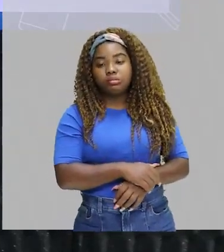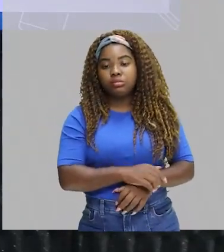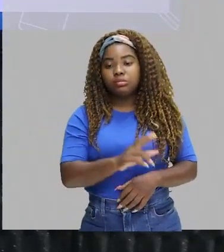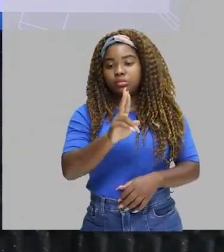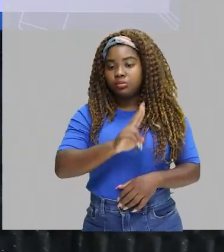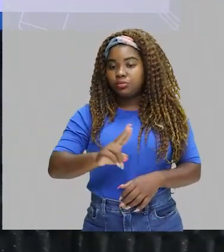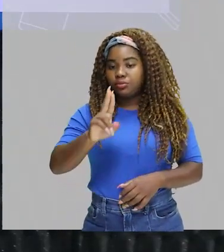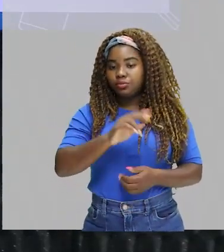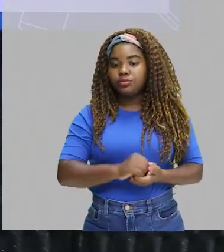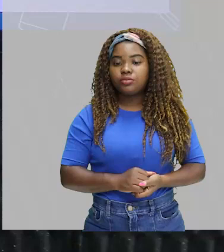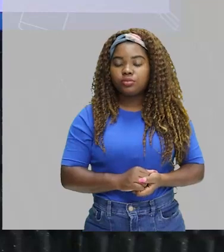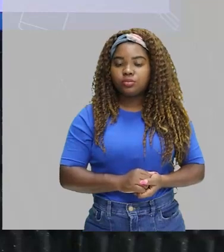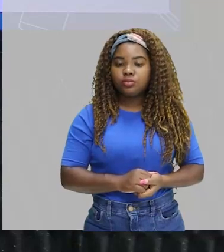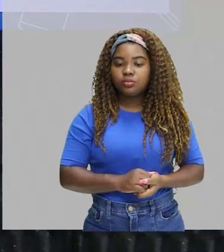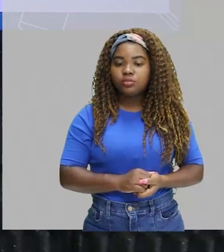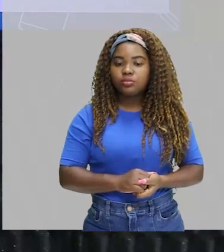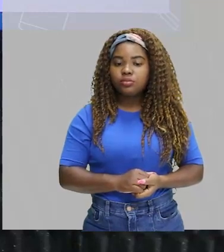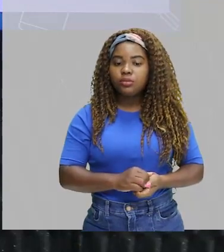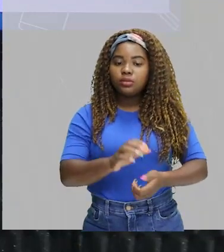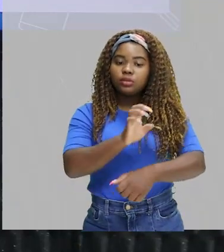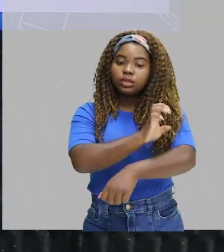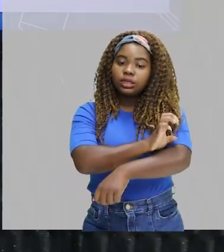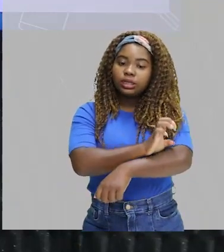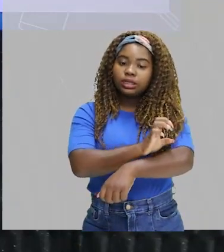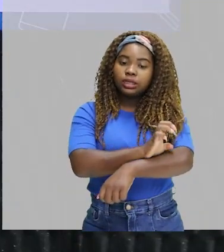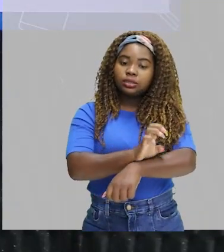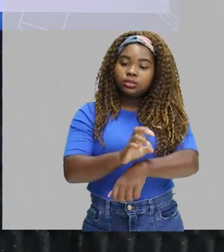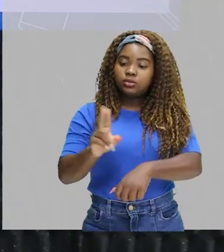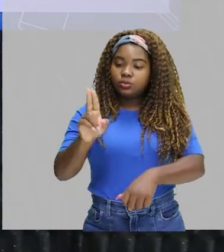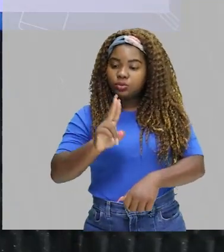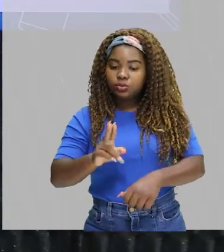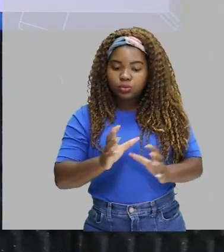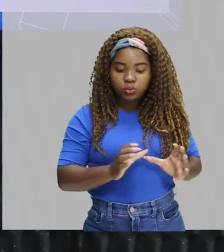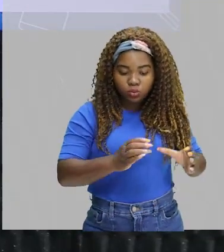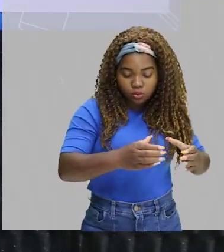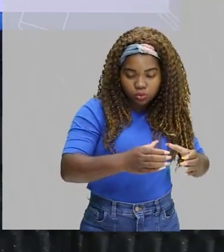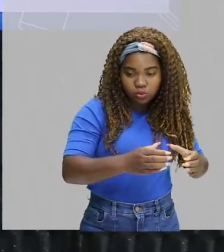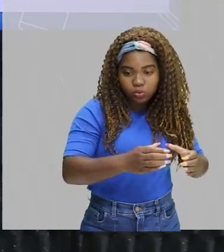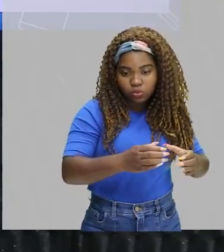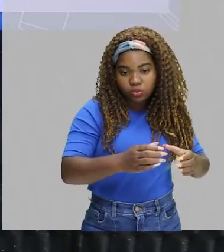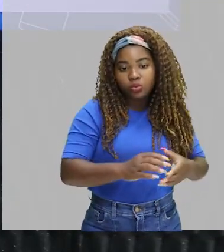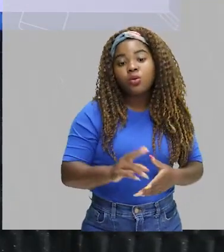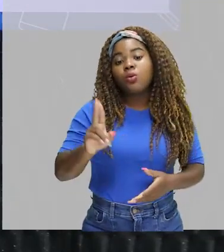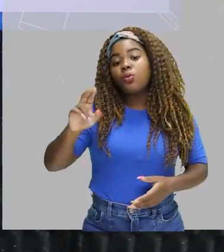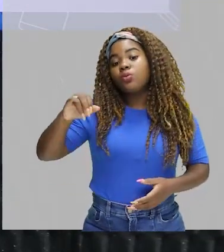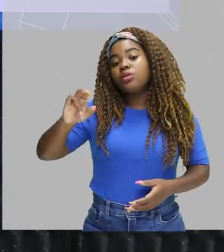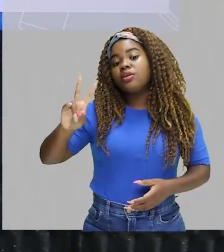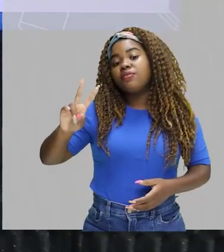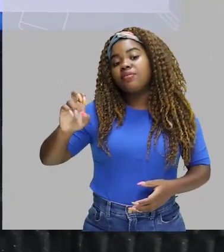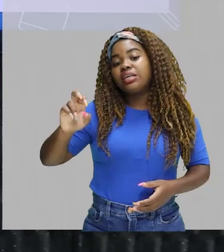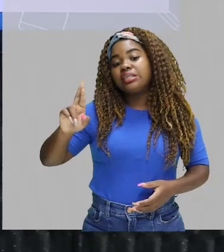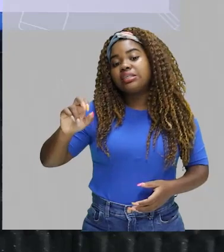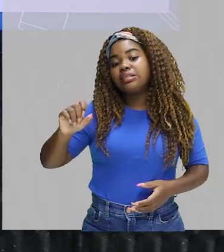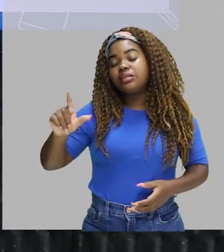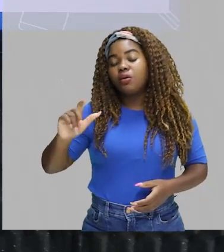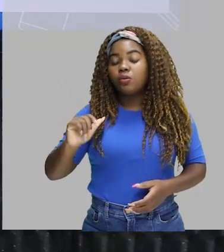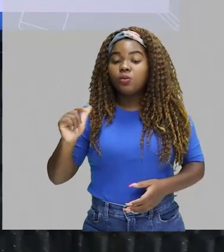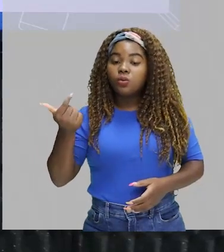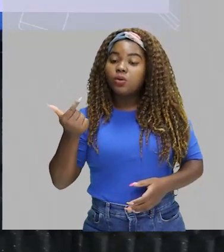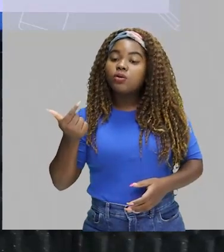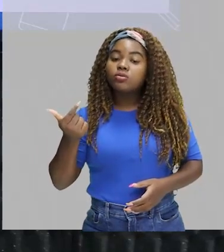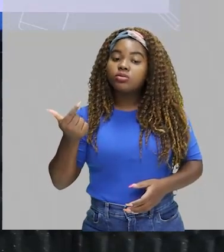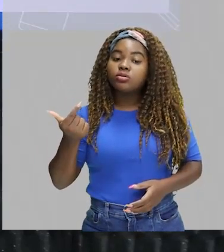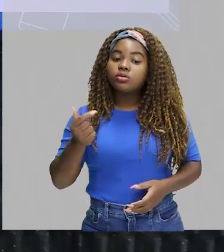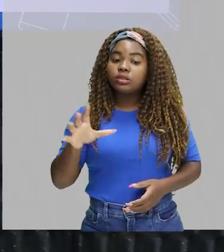fazer, mais uma vez trazer. Maioria é uma coisa, universal é outra, ok? Bom,